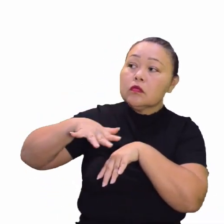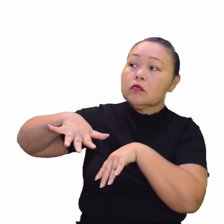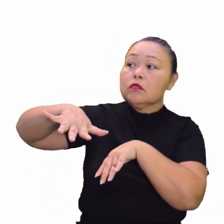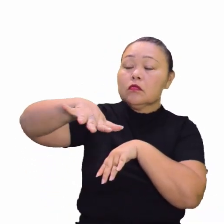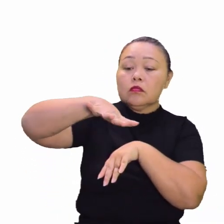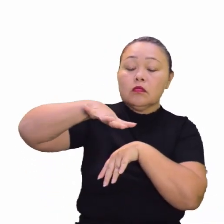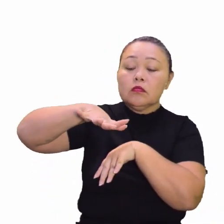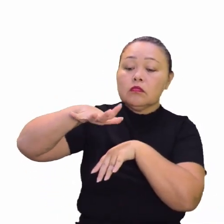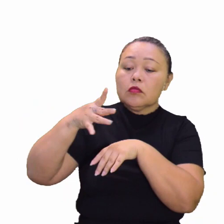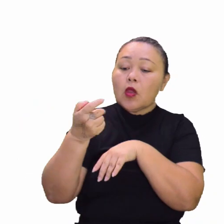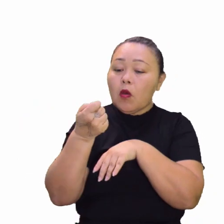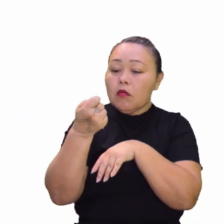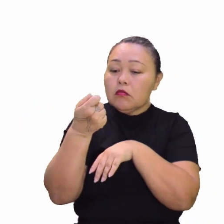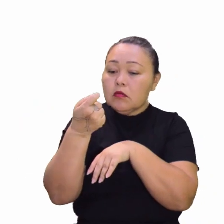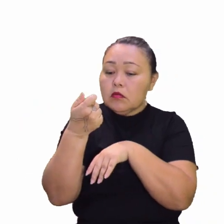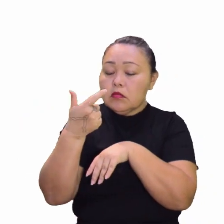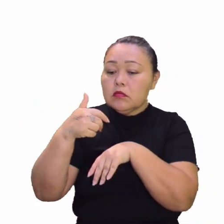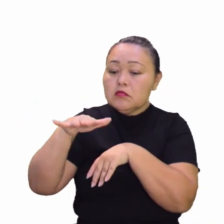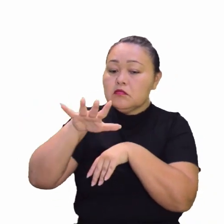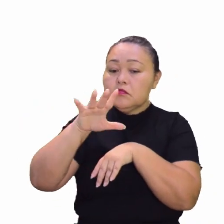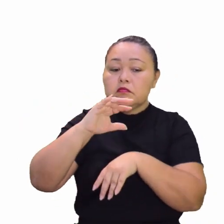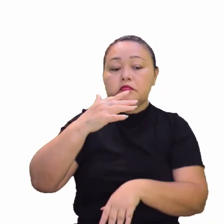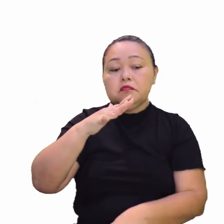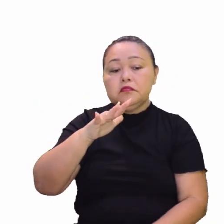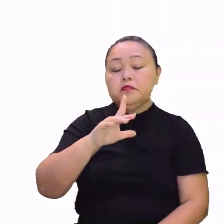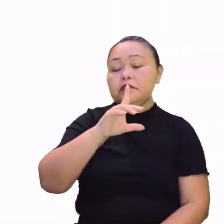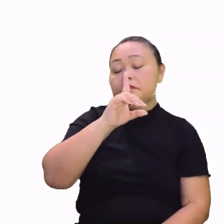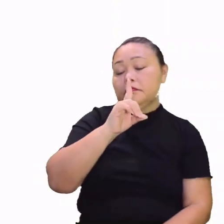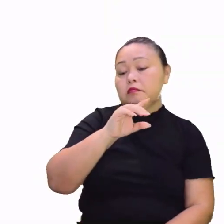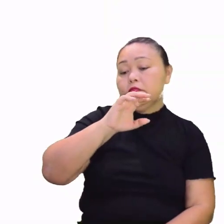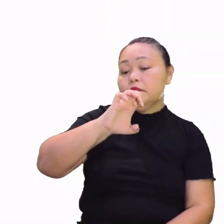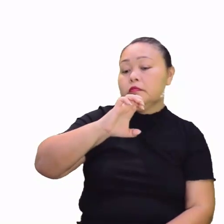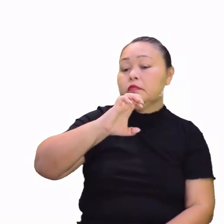território. Tem pequena parcela da semidecidual.